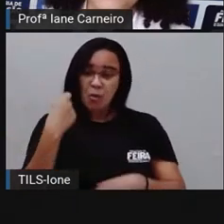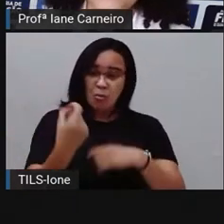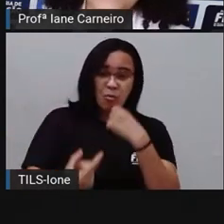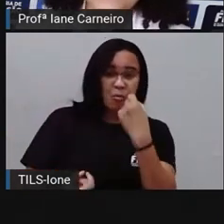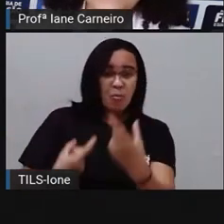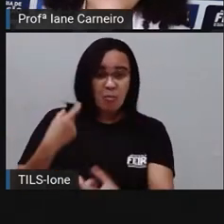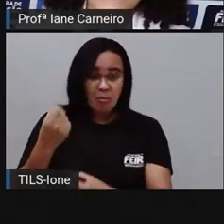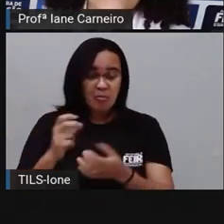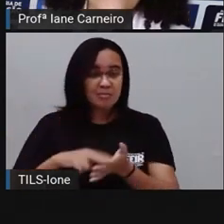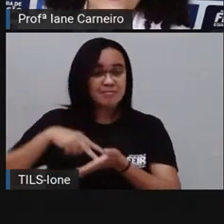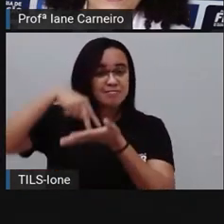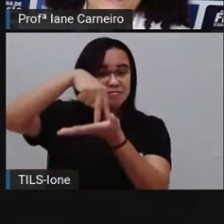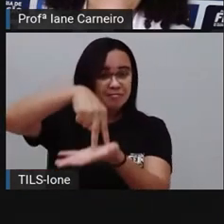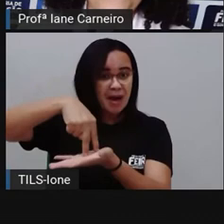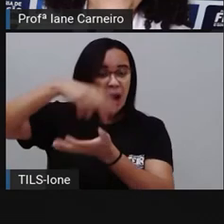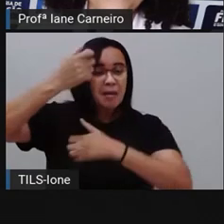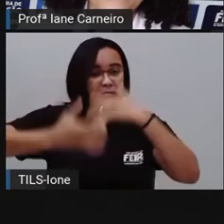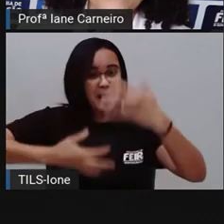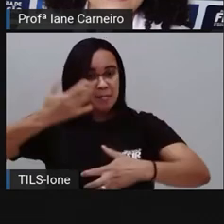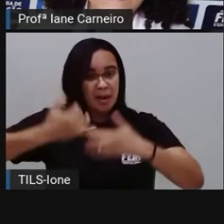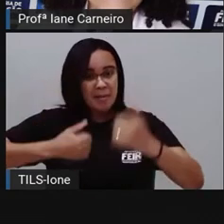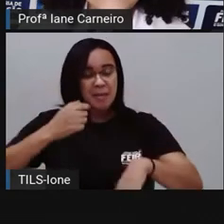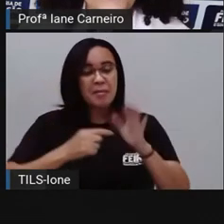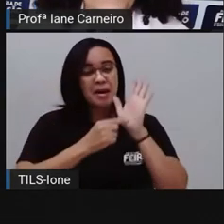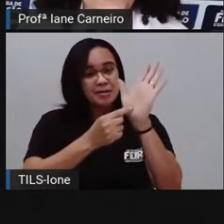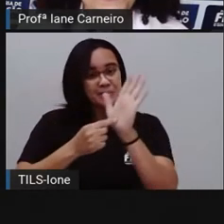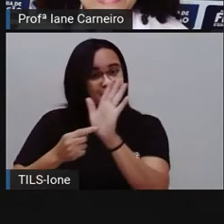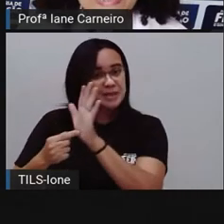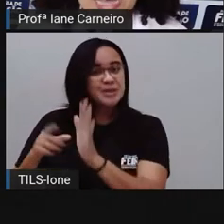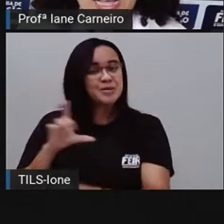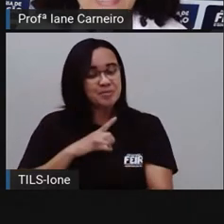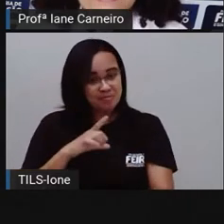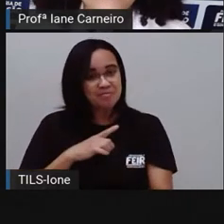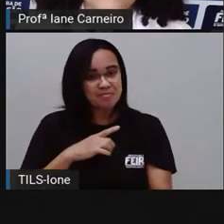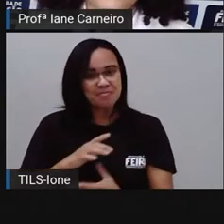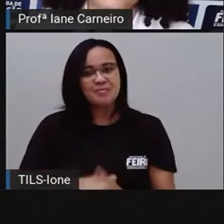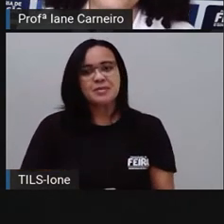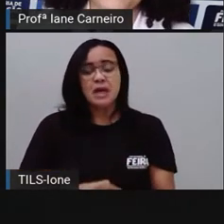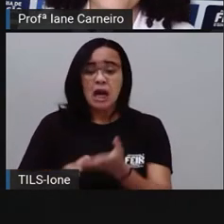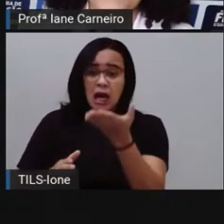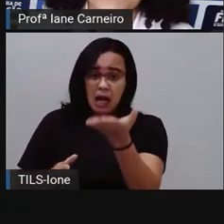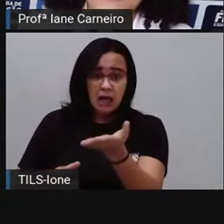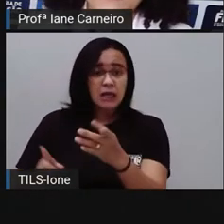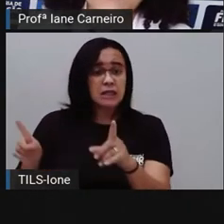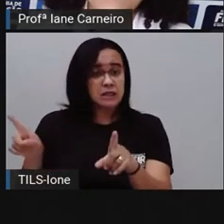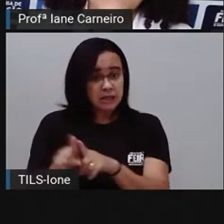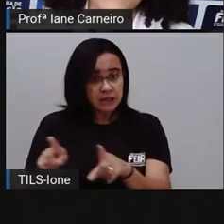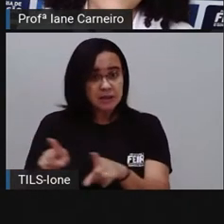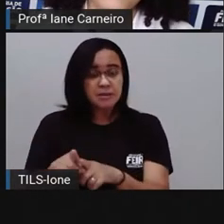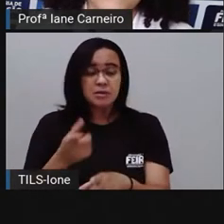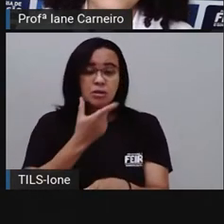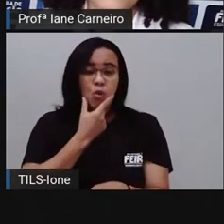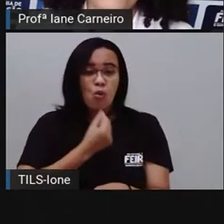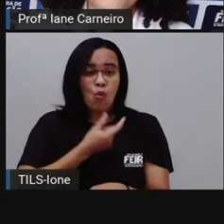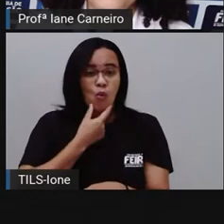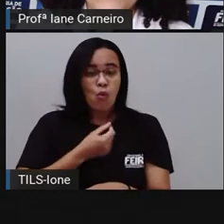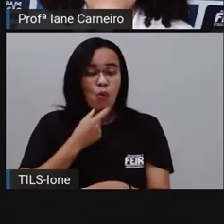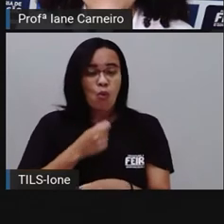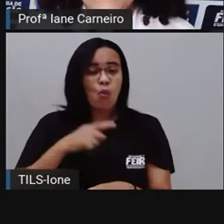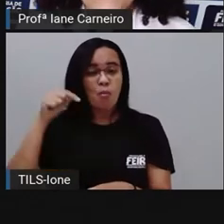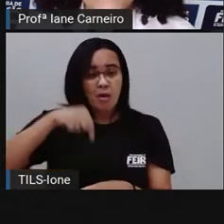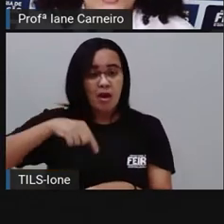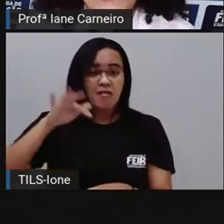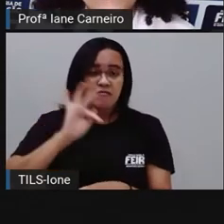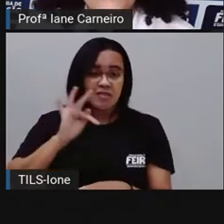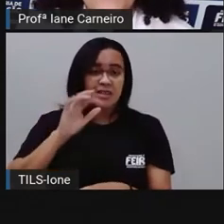se apresentando, né, em algum local. Esse é o Paulo Bindá, ele também é feirense, né, e começou a